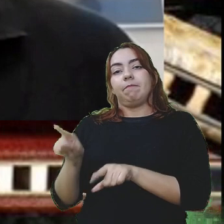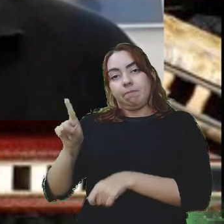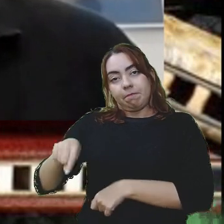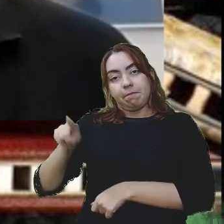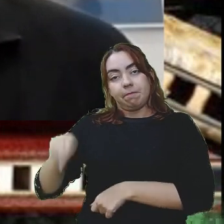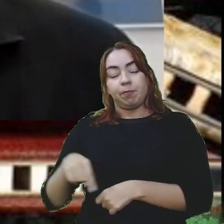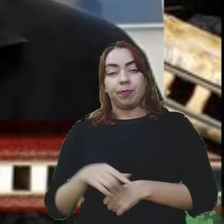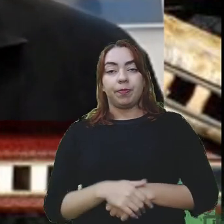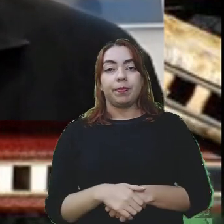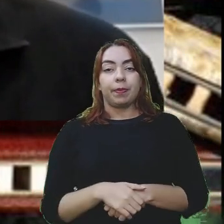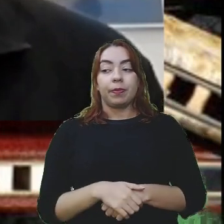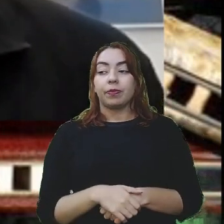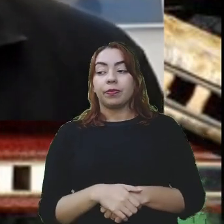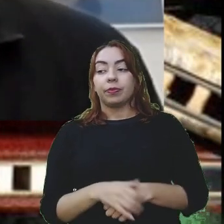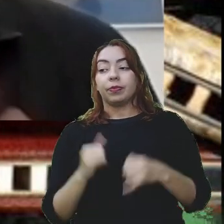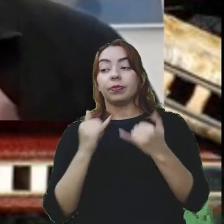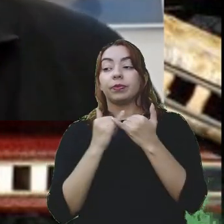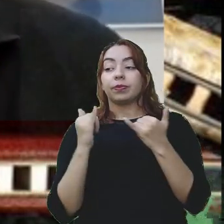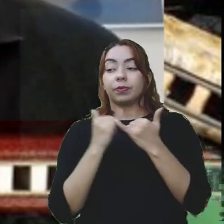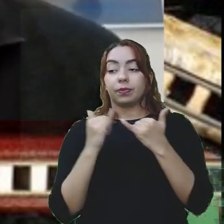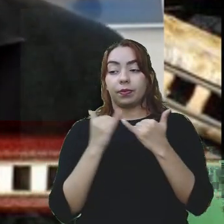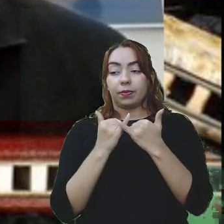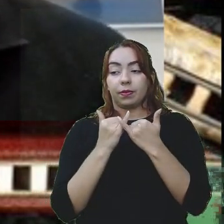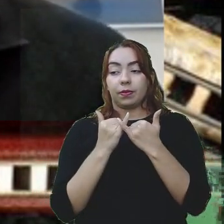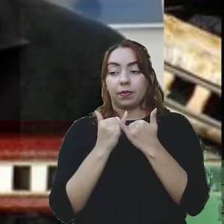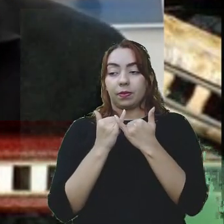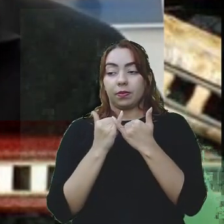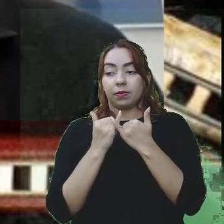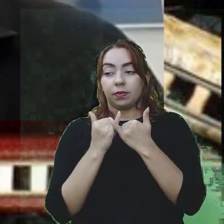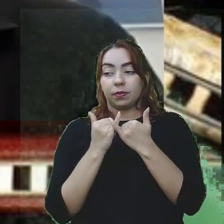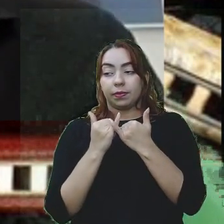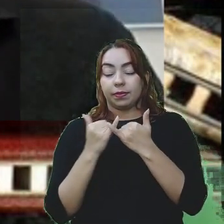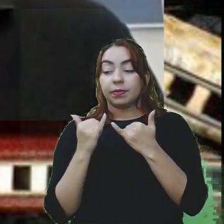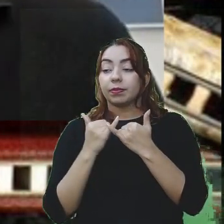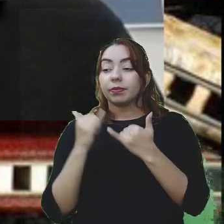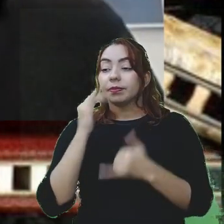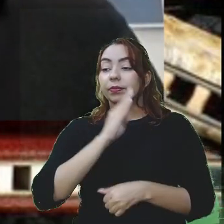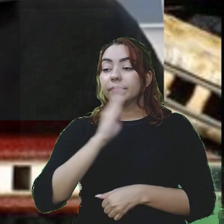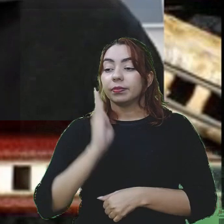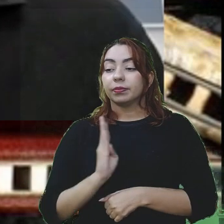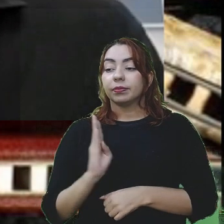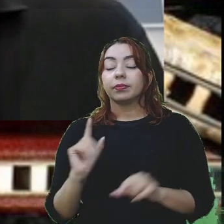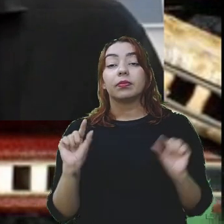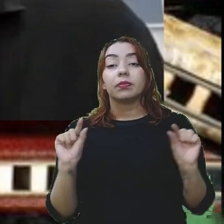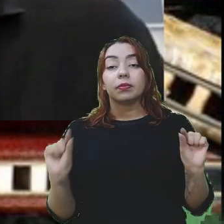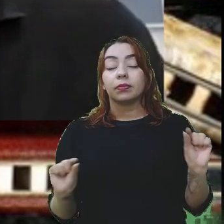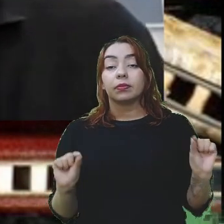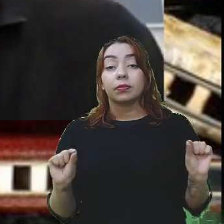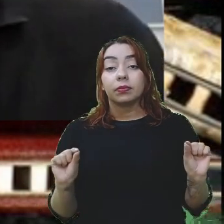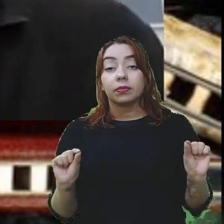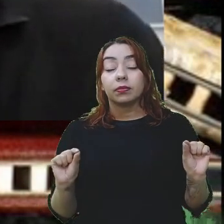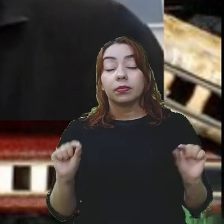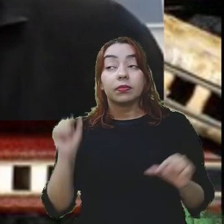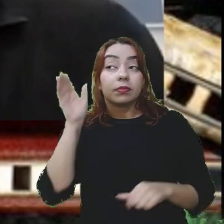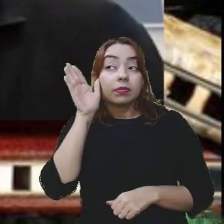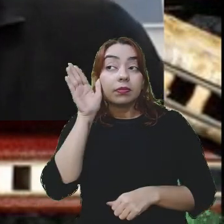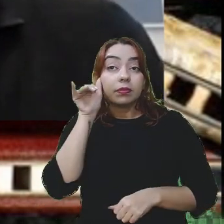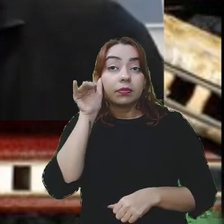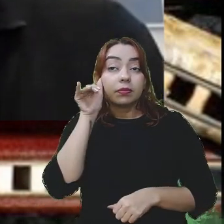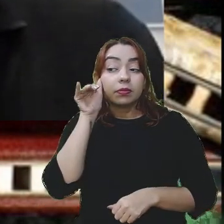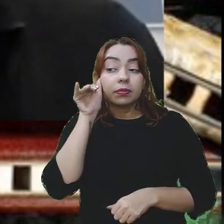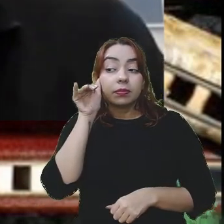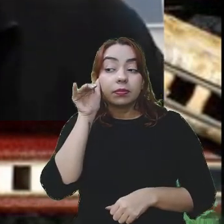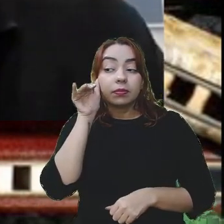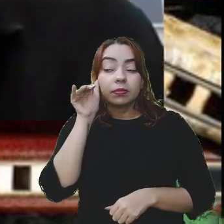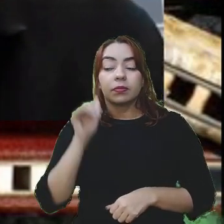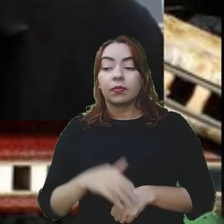uma similitude muito grande com a gente, Franco que é o Luciani, soprano. Franco Luciani é um artista muito interessante de se ouvir, né? O que